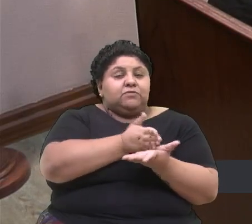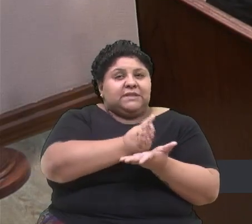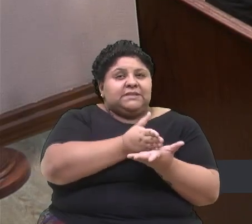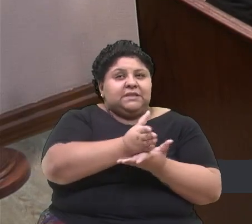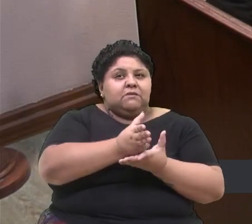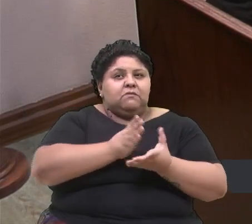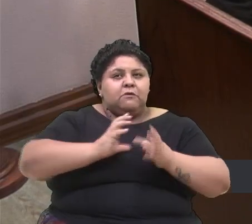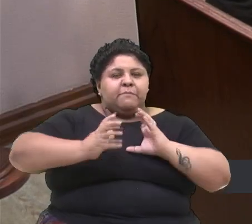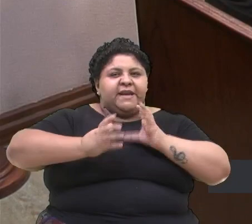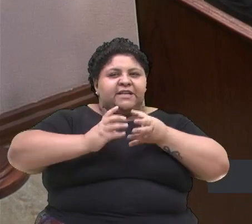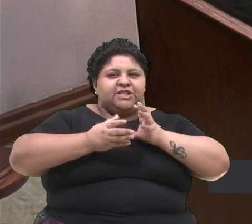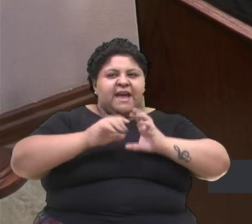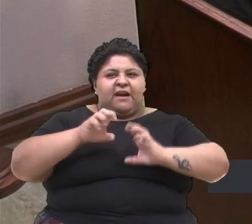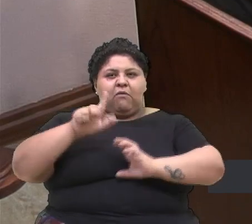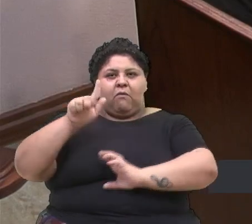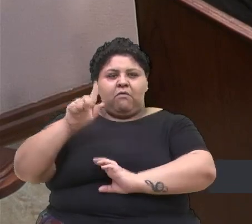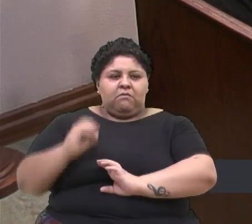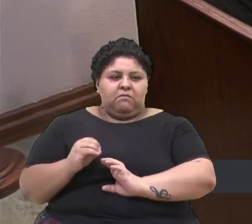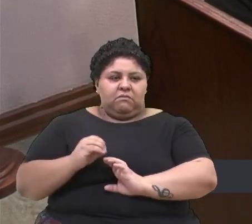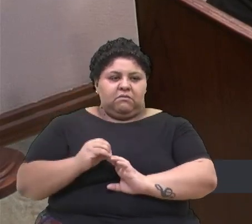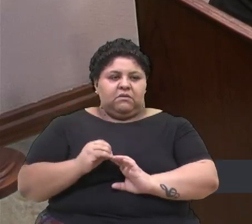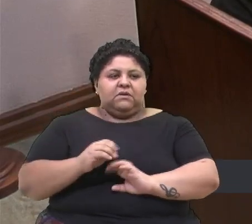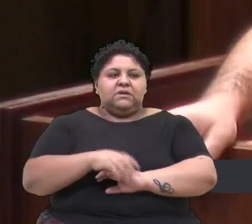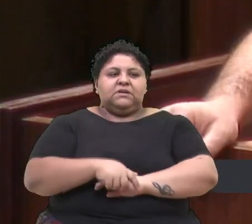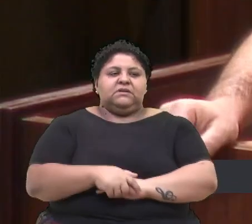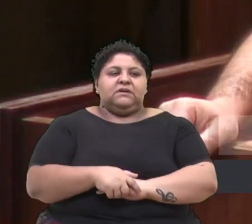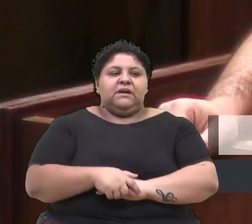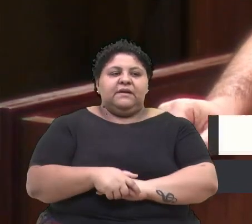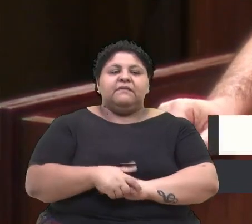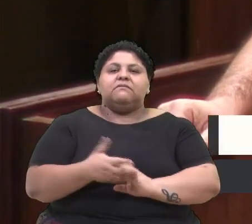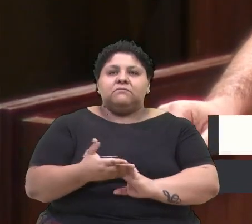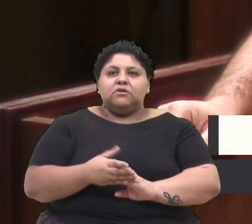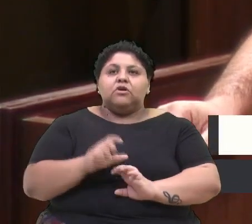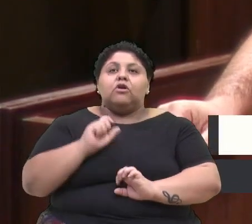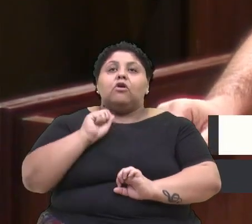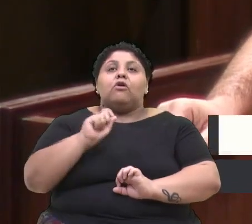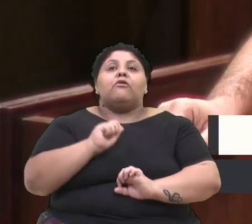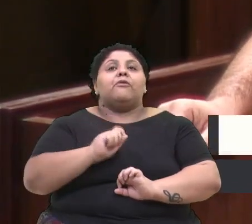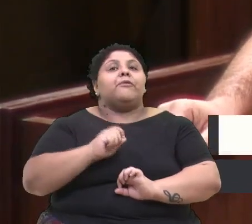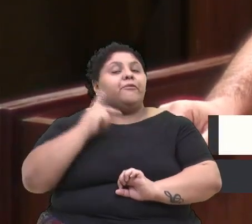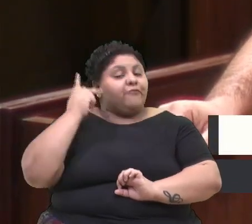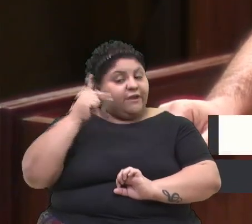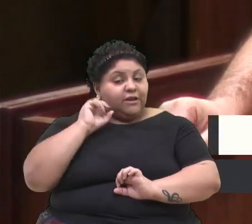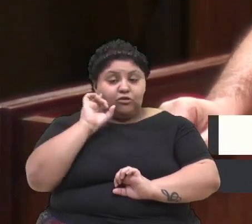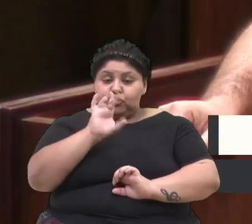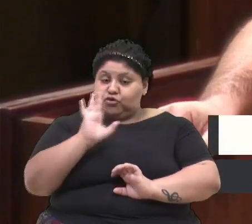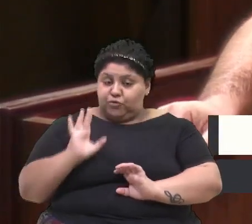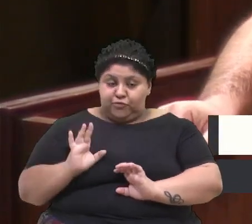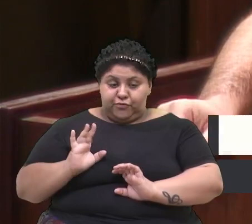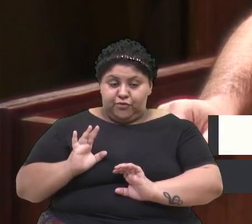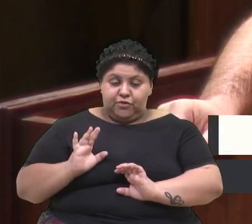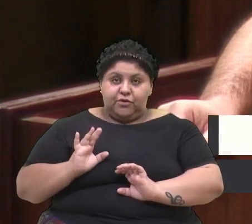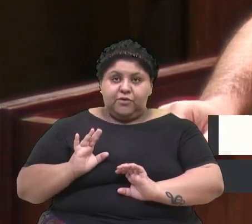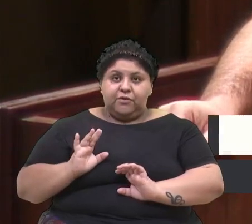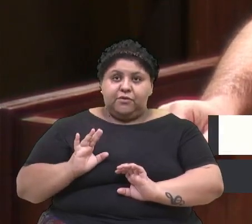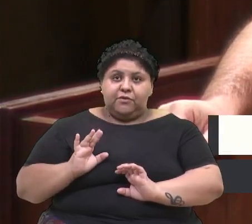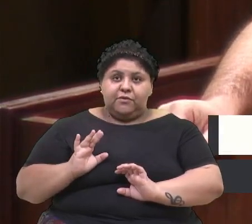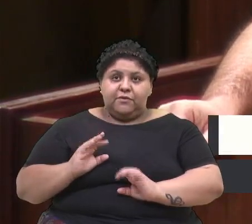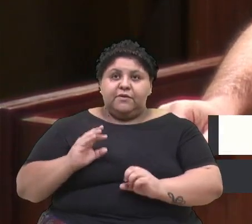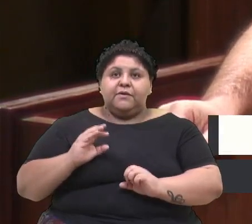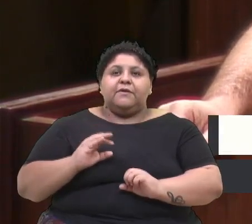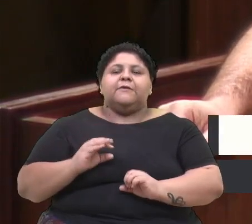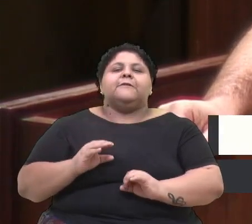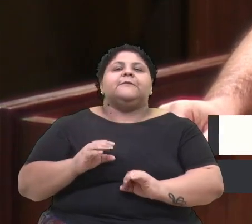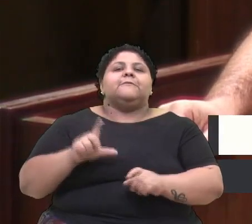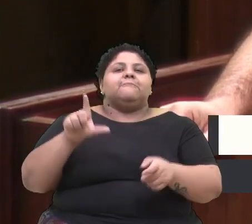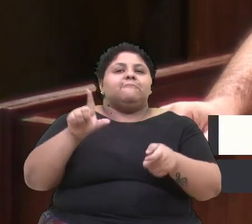né? Que vai de estagiário a vereador. E quanto tempo o senhor abdicou da sua família, dos seus